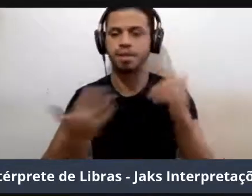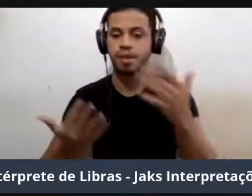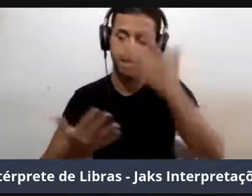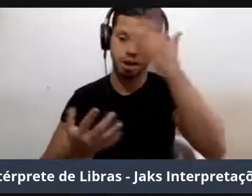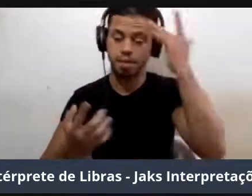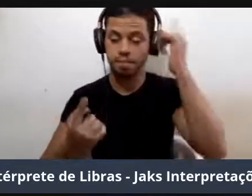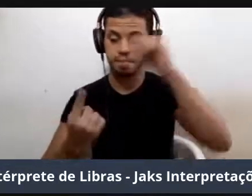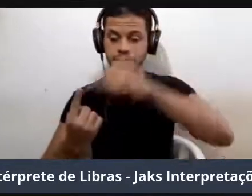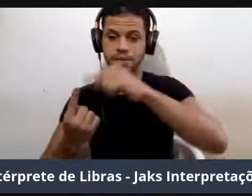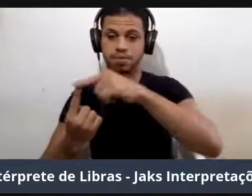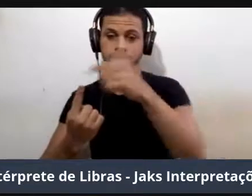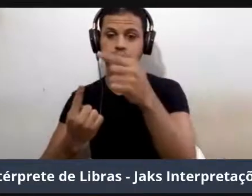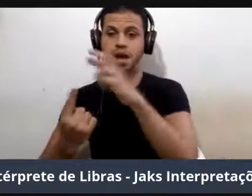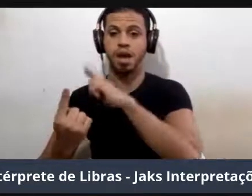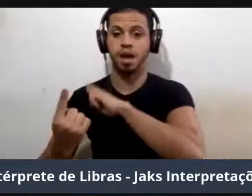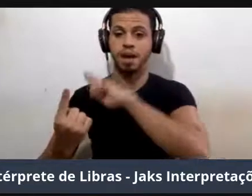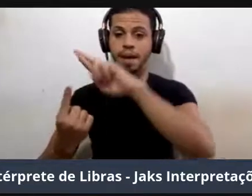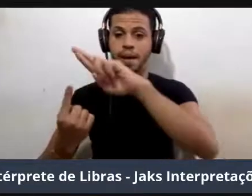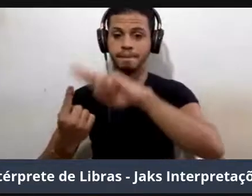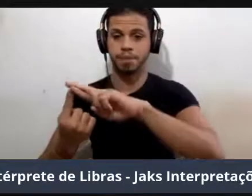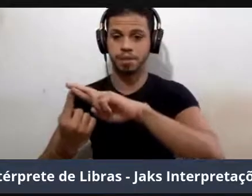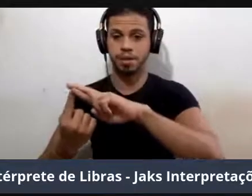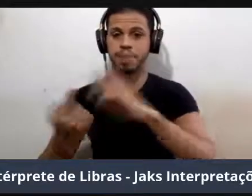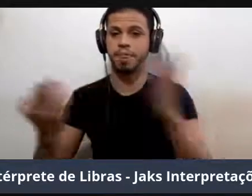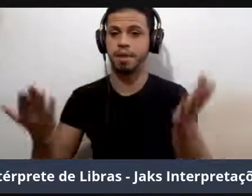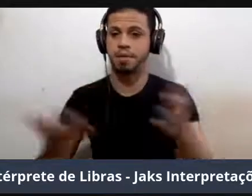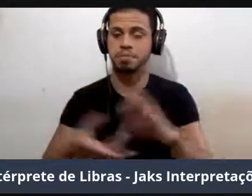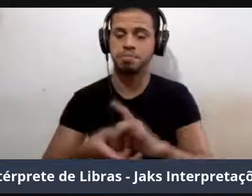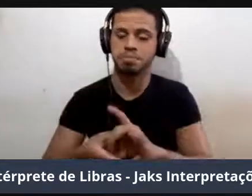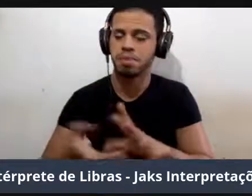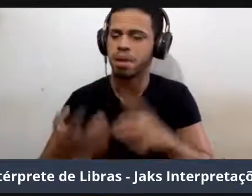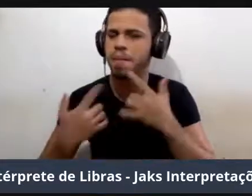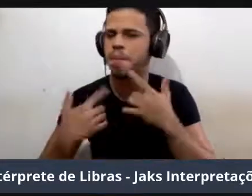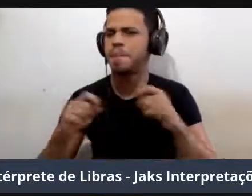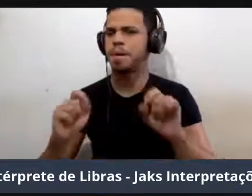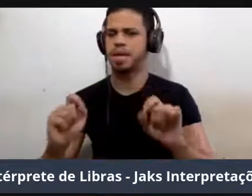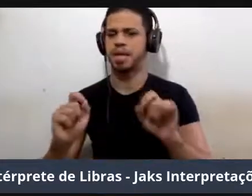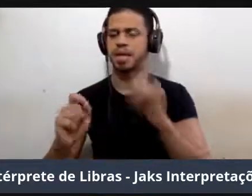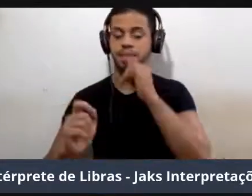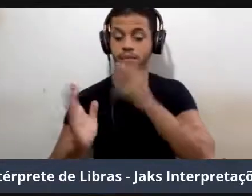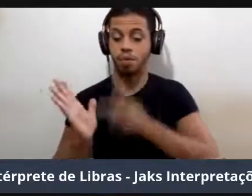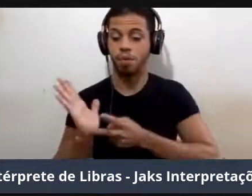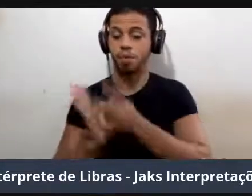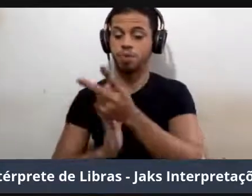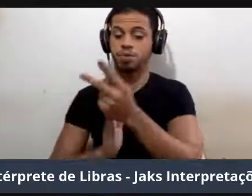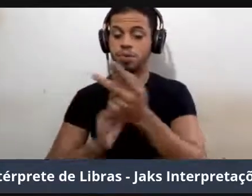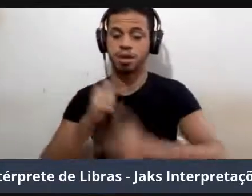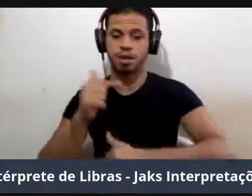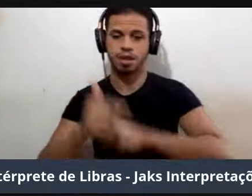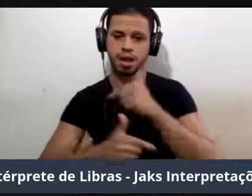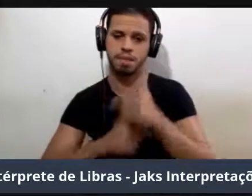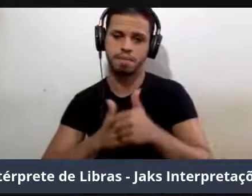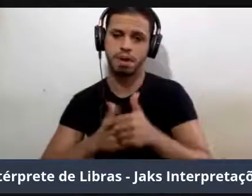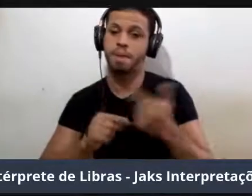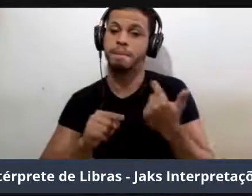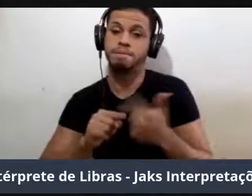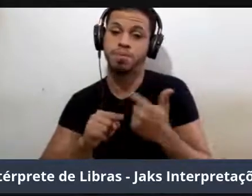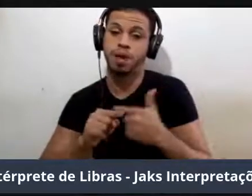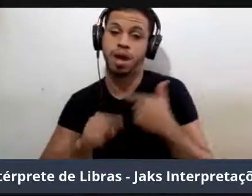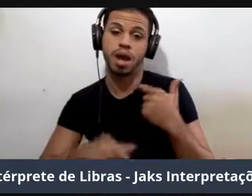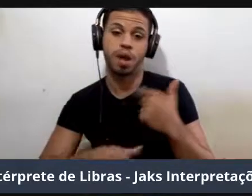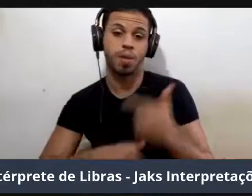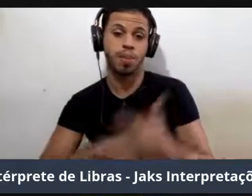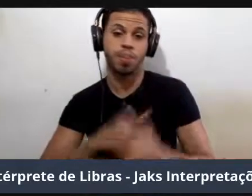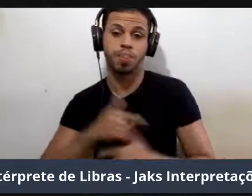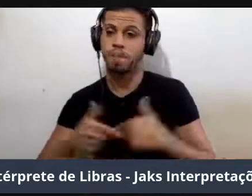só uma, como quem tiver a boa vontade, para que dê continuidade nesse trabalho, porque é um trabalho que eu